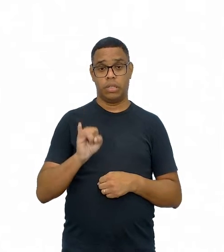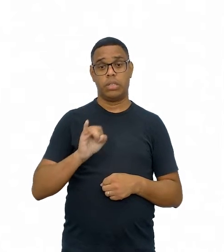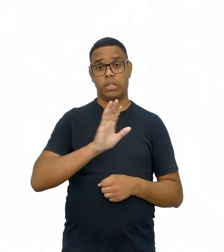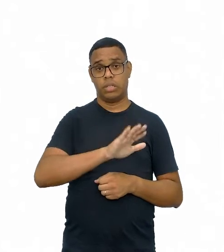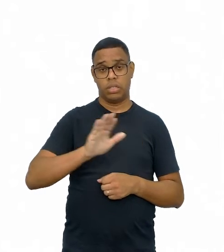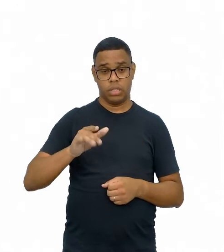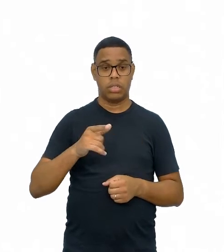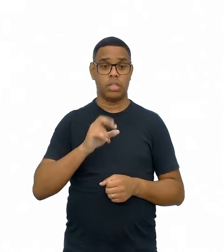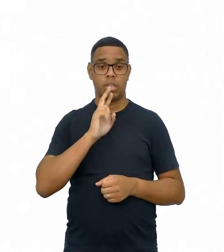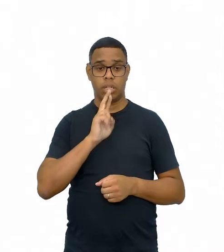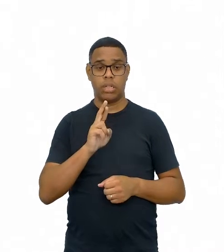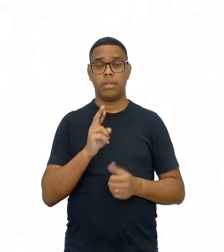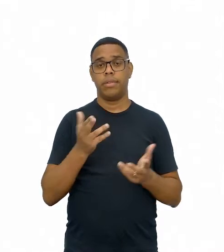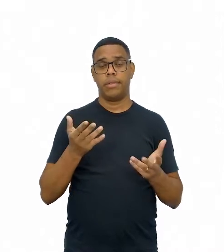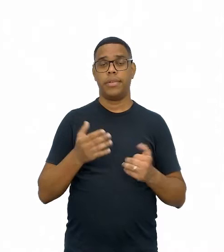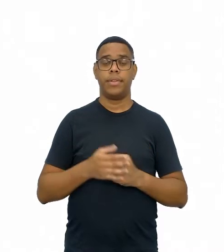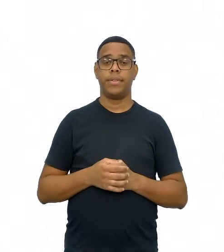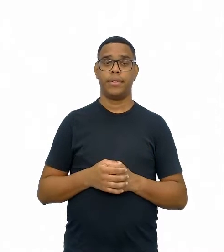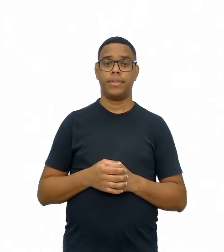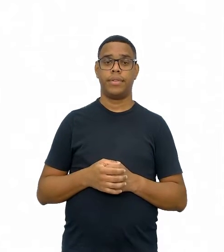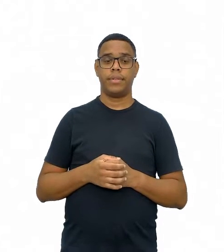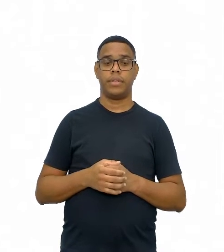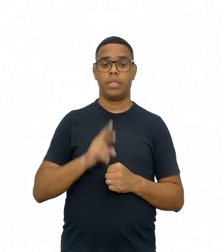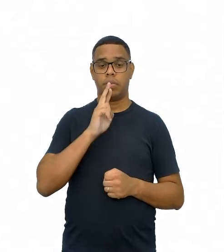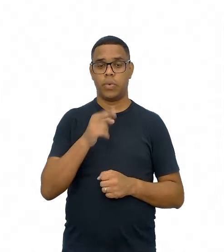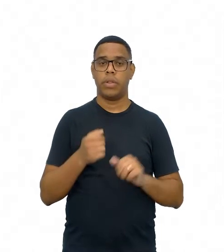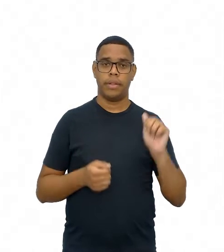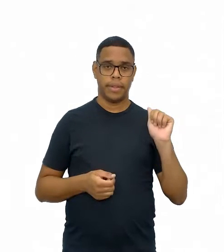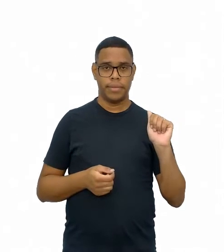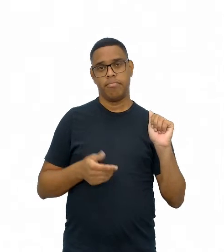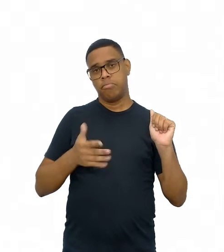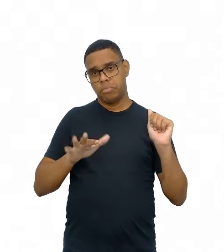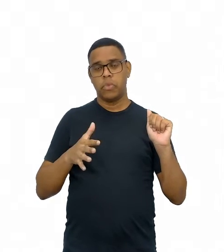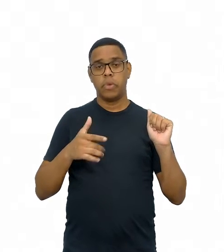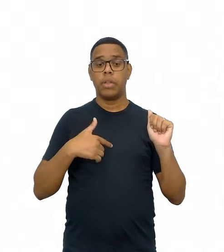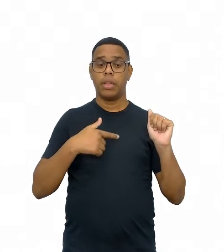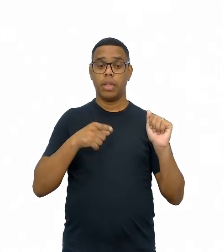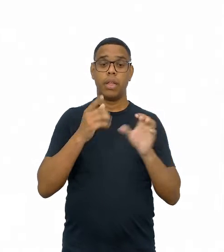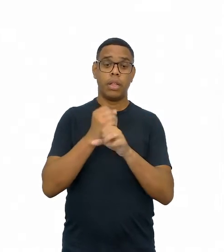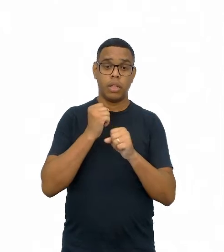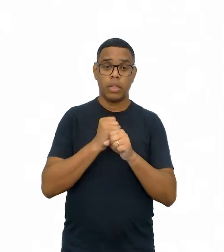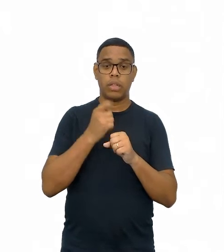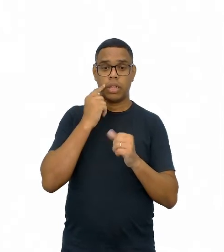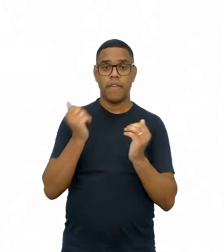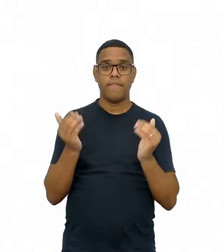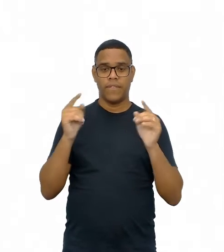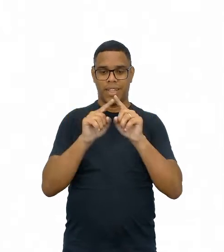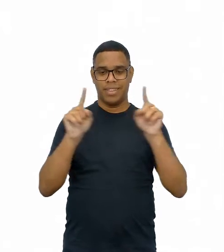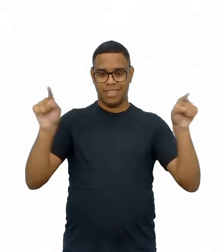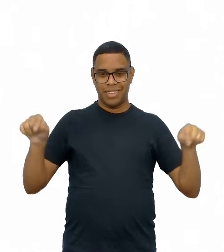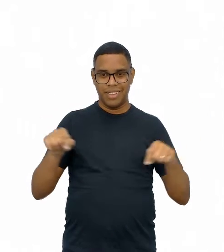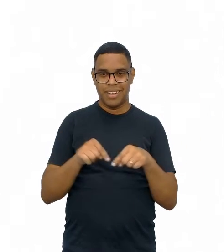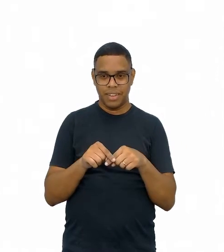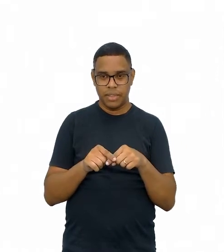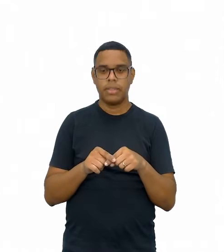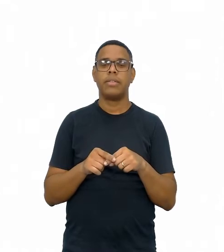criança responder letra A, provavelmente ele fez a contagem da parte externa,